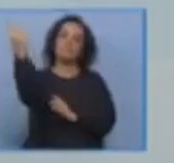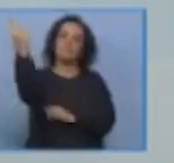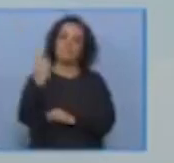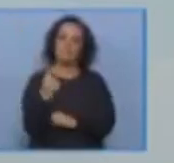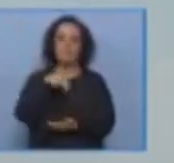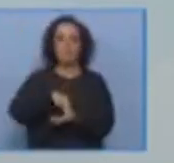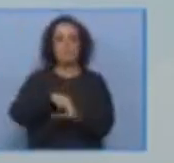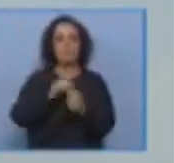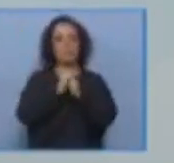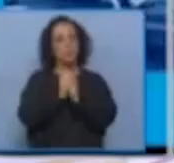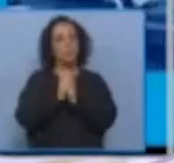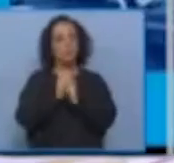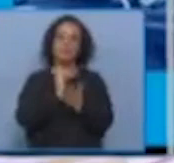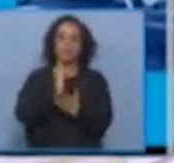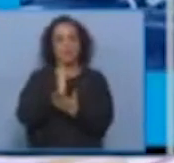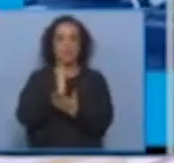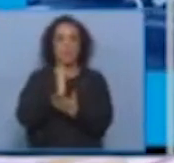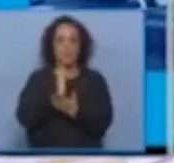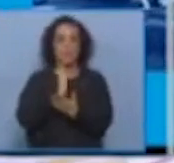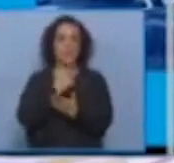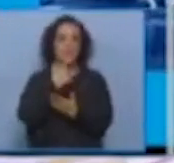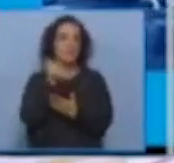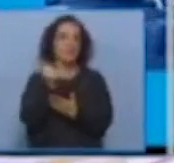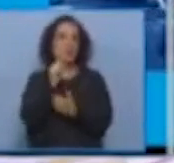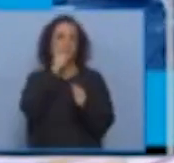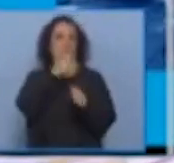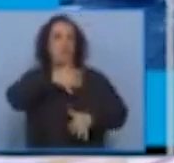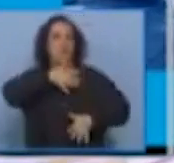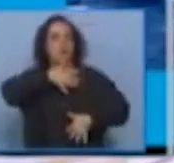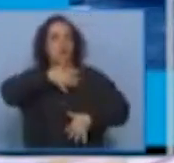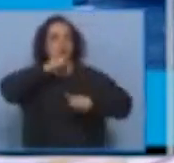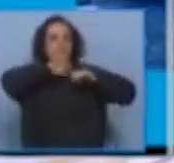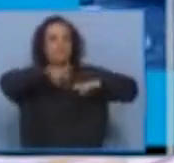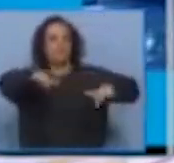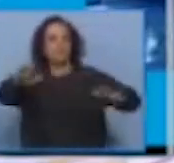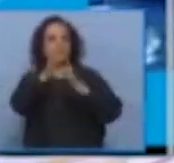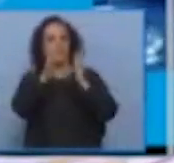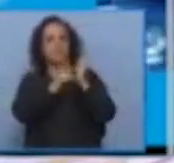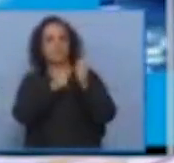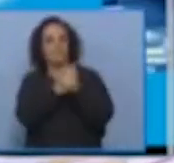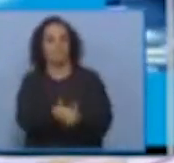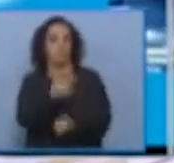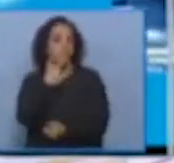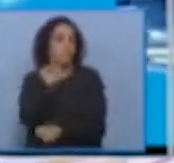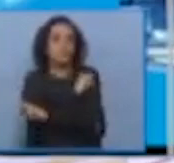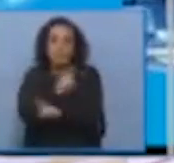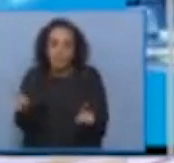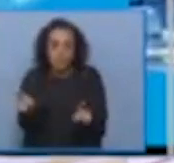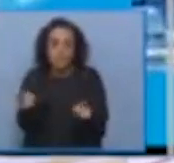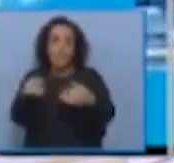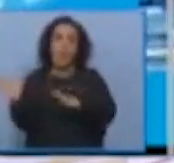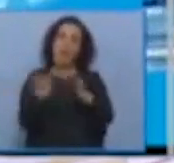não se pode, digamos, fazer proselitismo, é absolutamente impossível fazê-lo, mas é